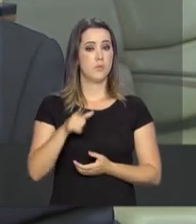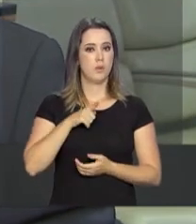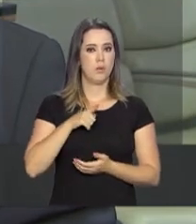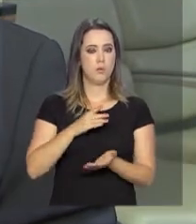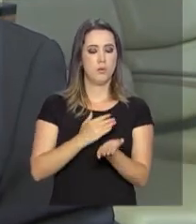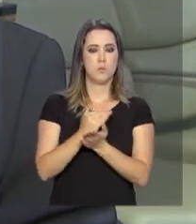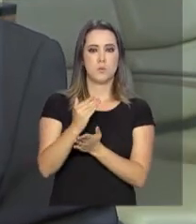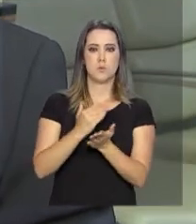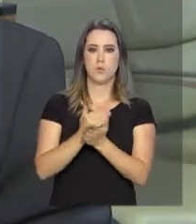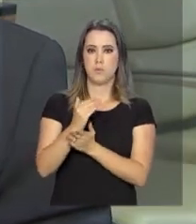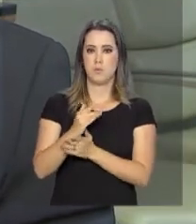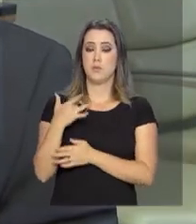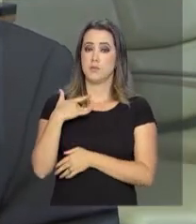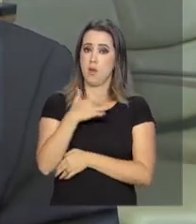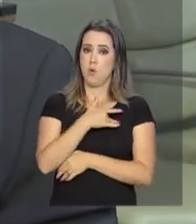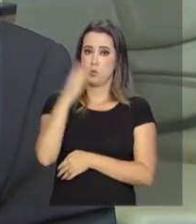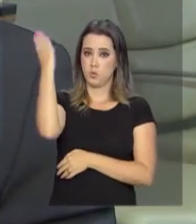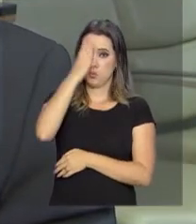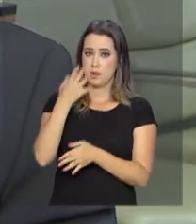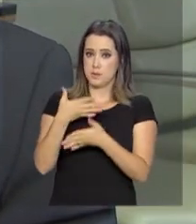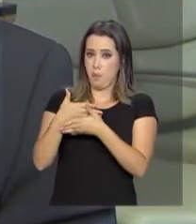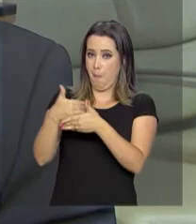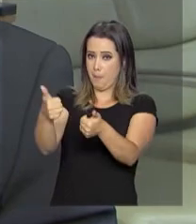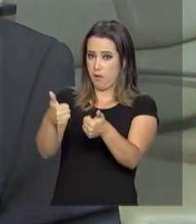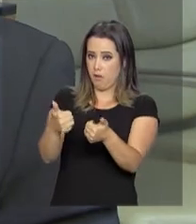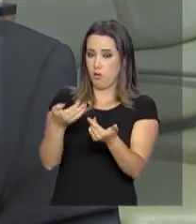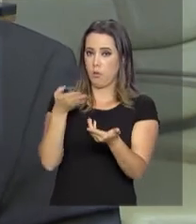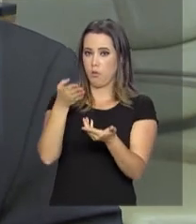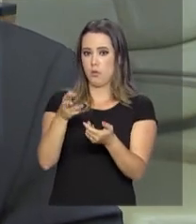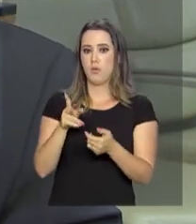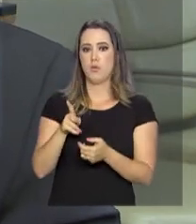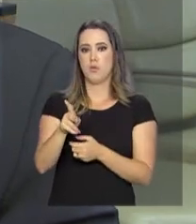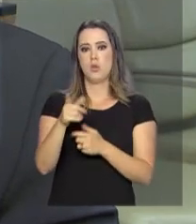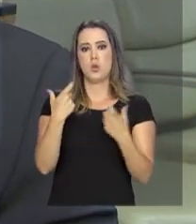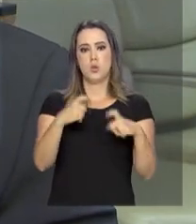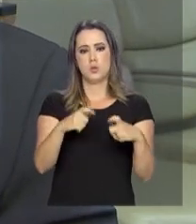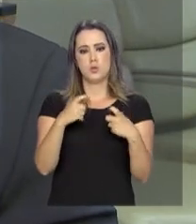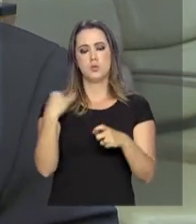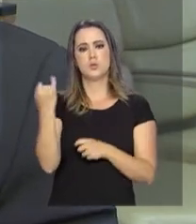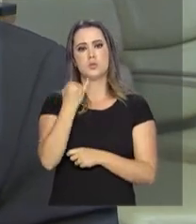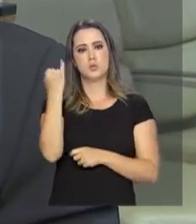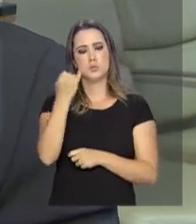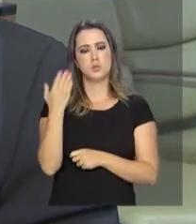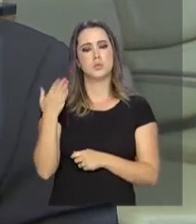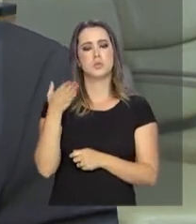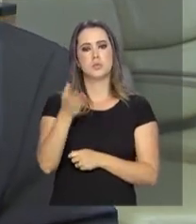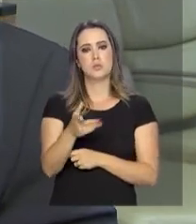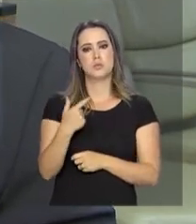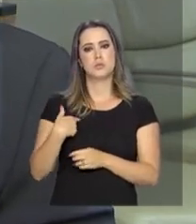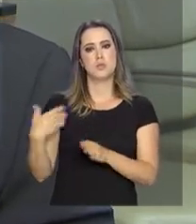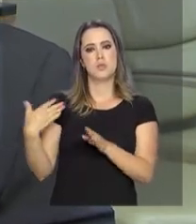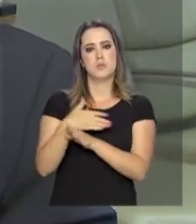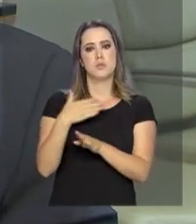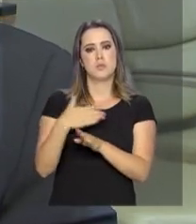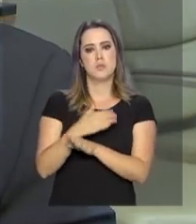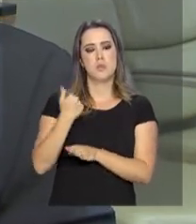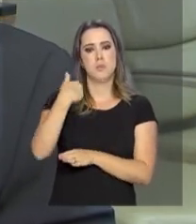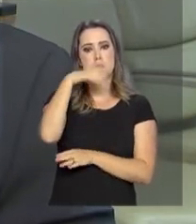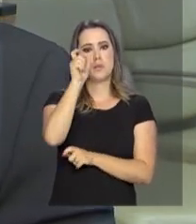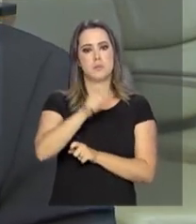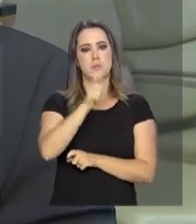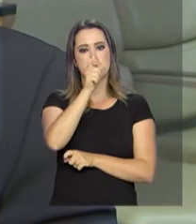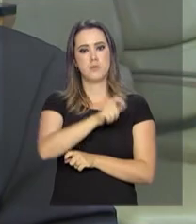saúde brasileira melhore e os centros de referência fiquem mais famosos, virão mais pessoas.